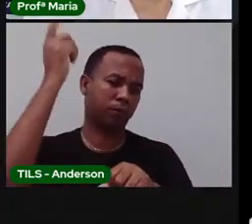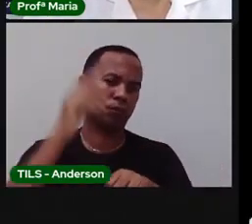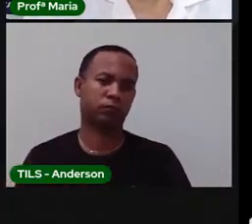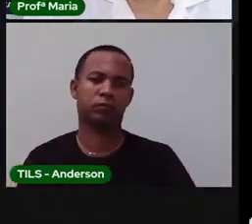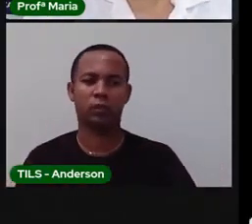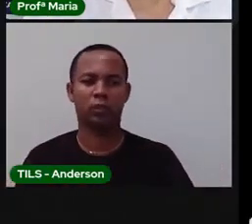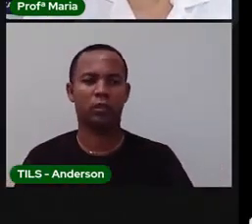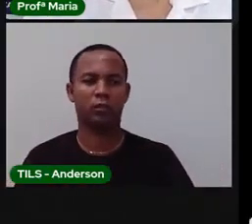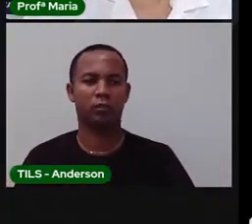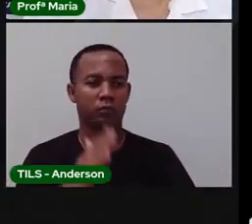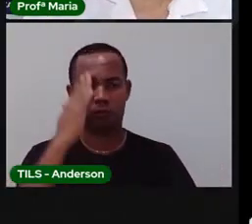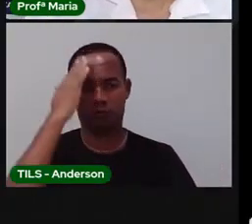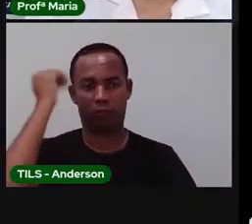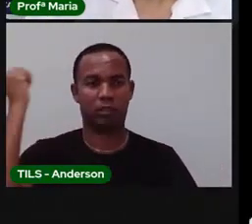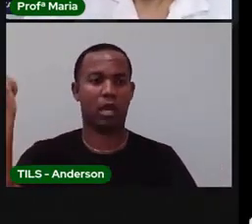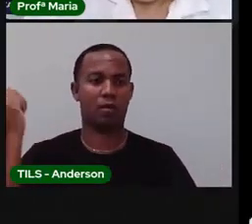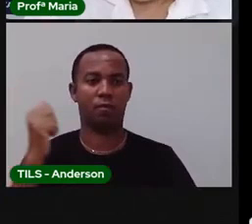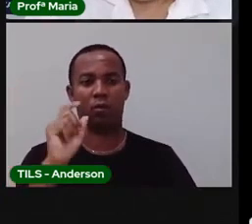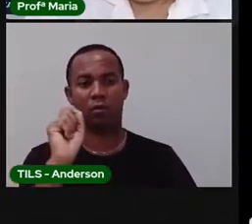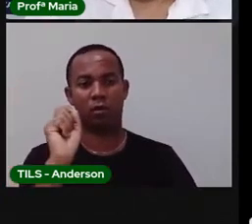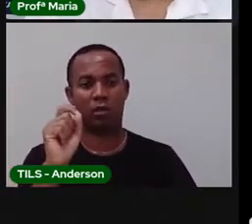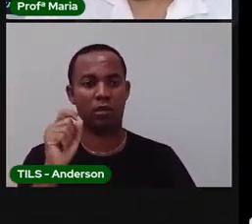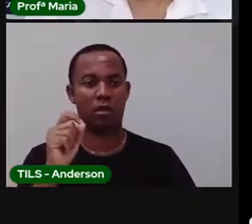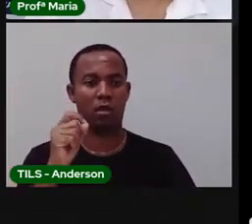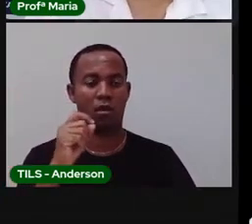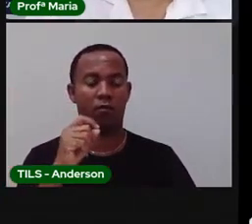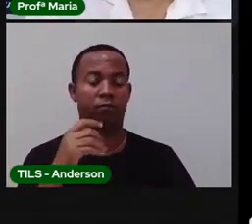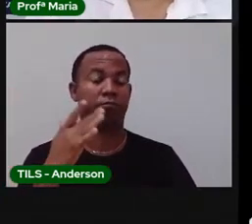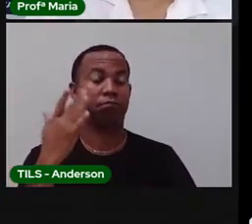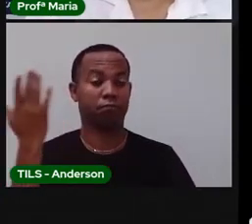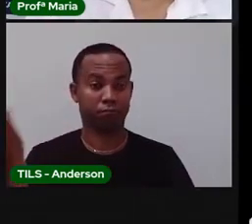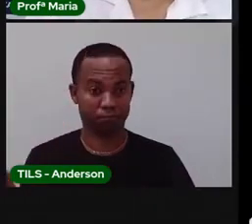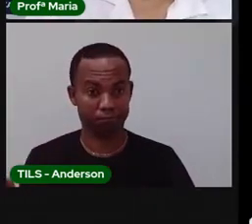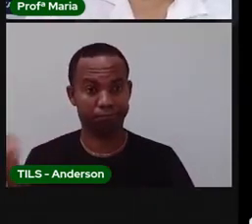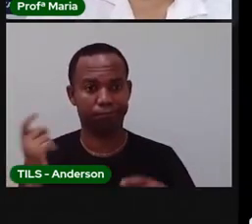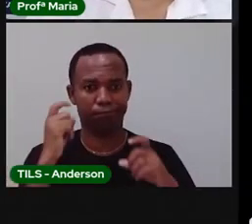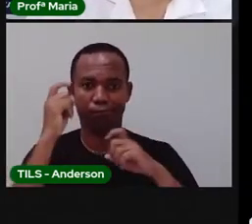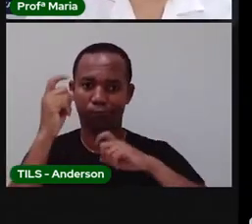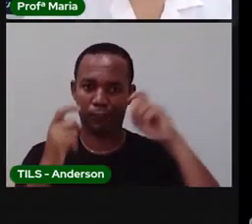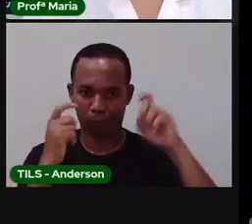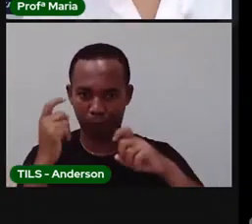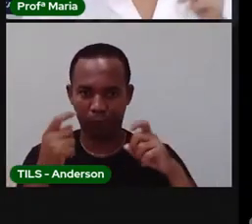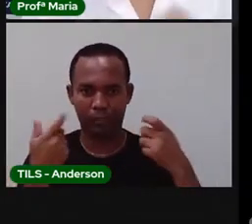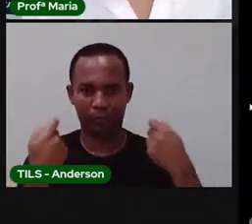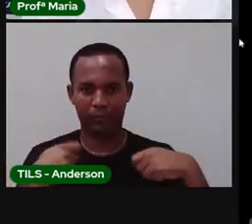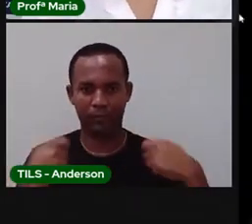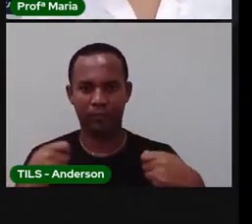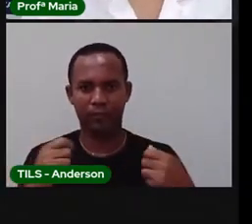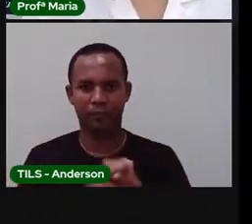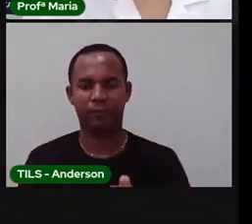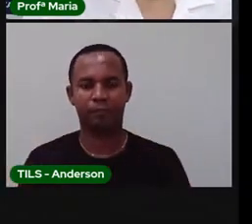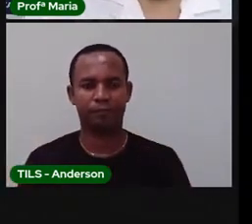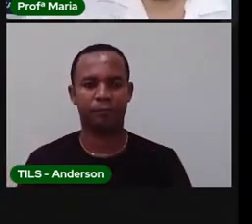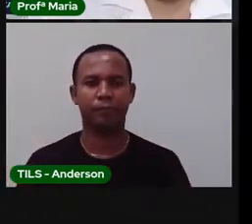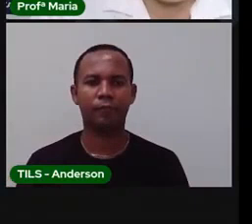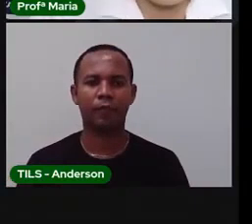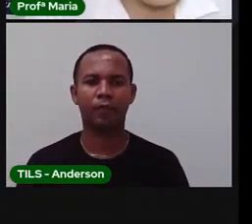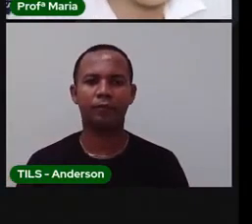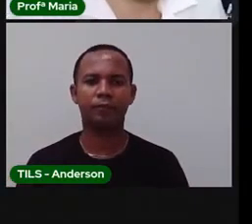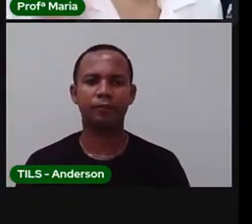que essas coisas passam na natureza, né? Ficaram preocupados? Porque a Pro aqui também ficou, viu? Vamos à nossa